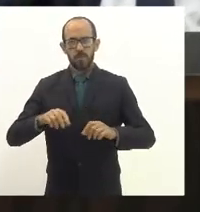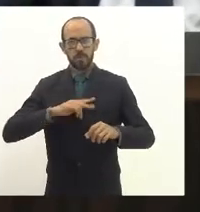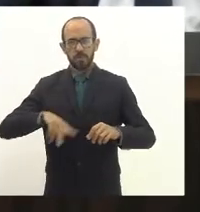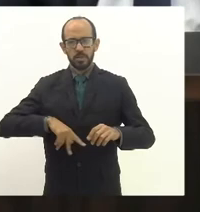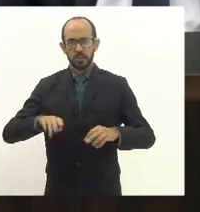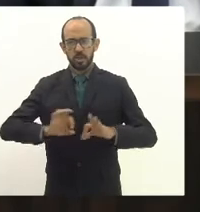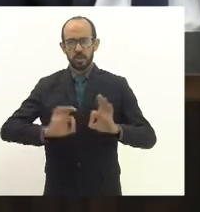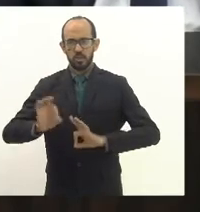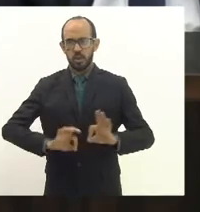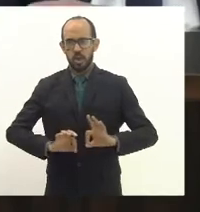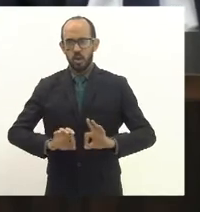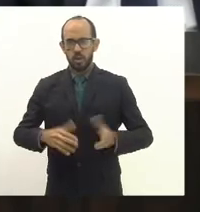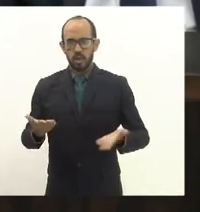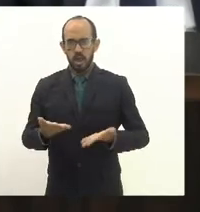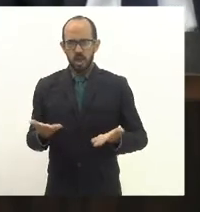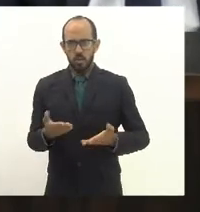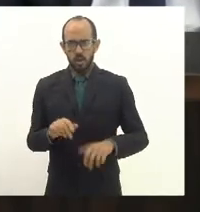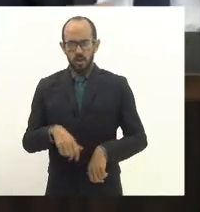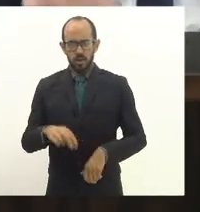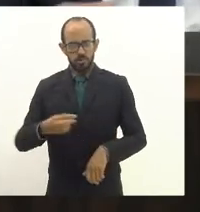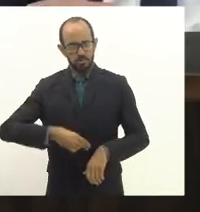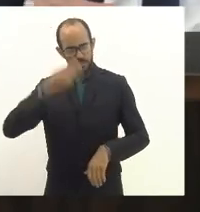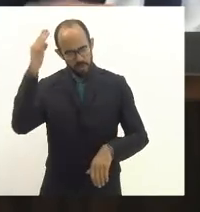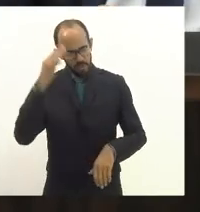ordem. Deputado Márcio.